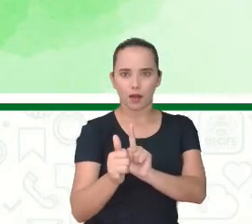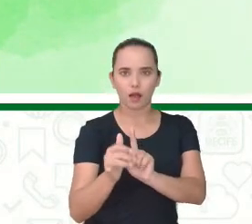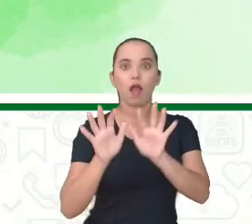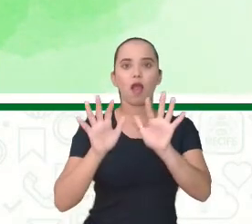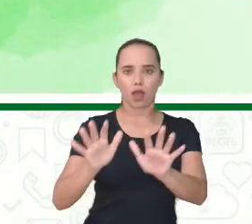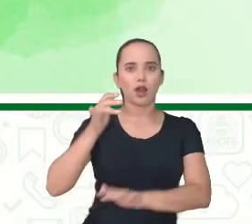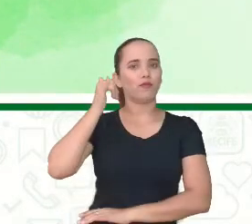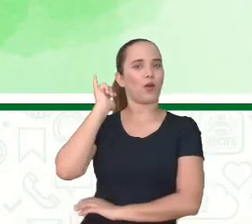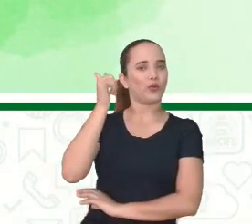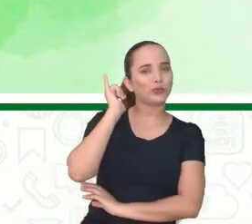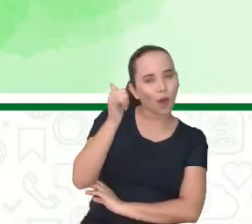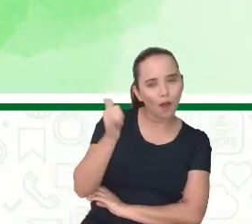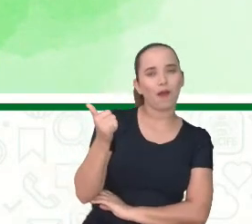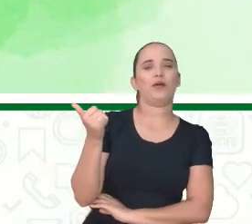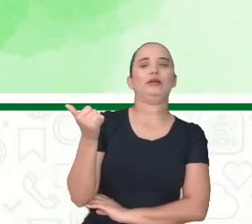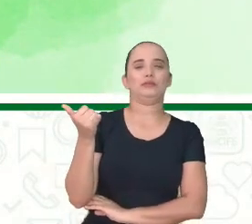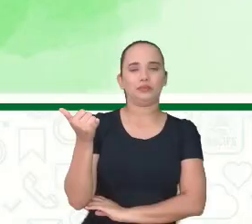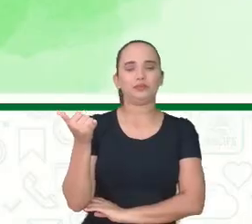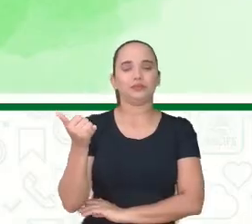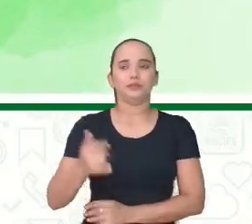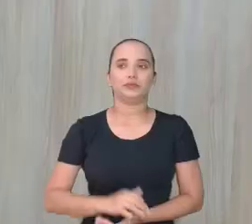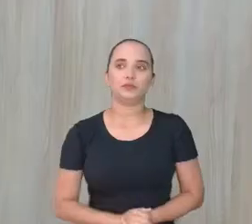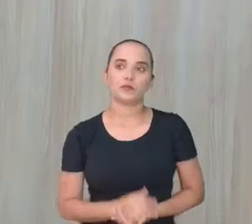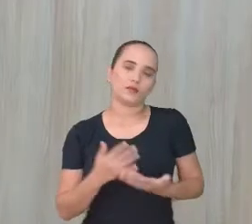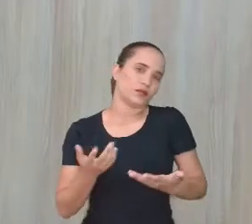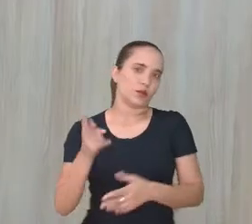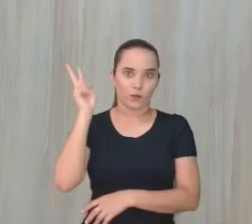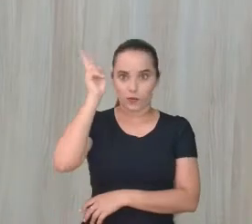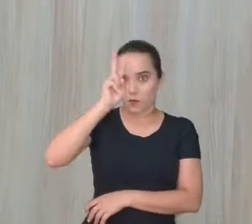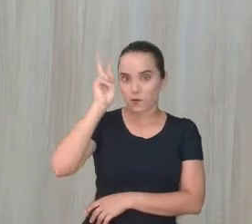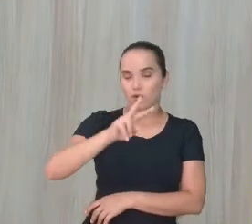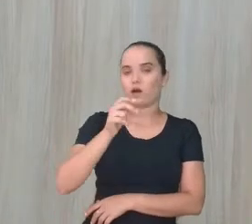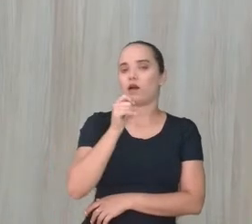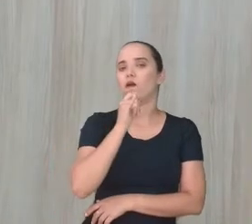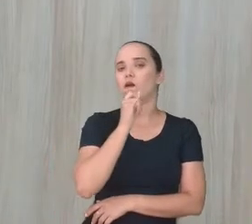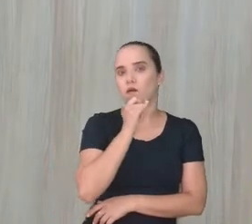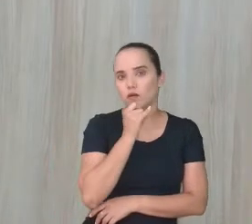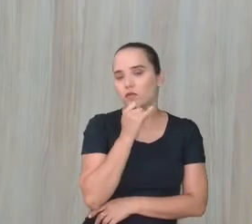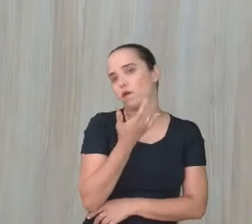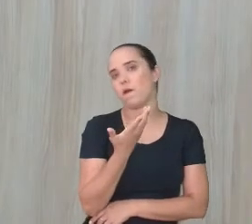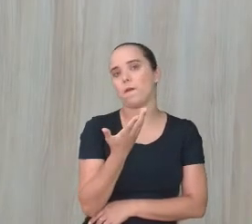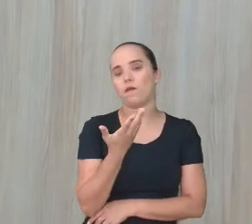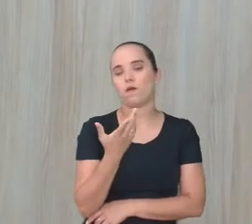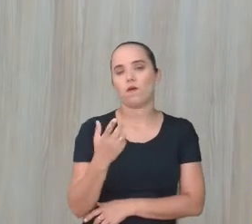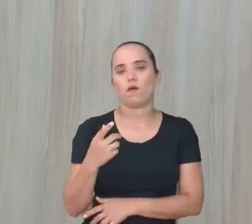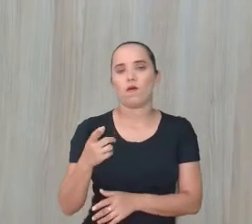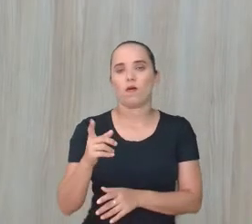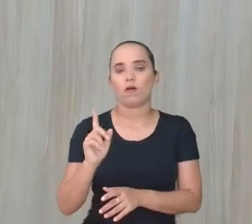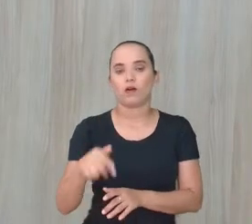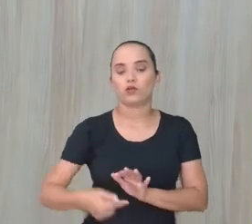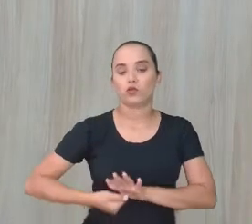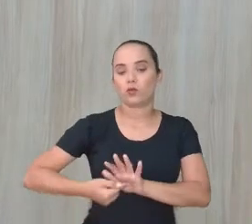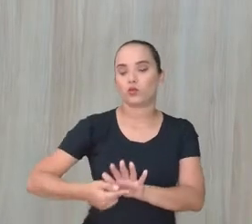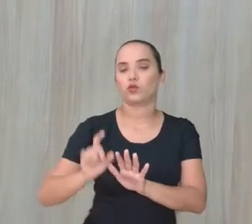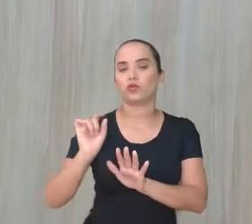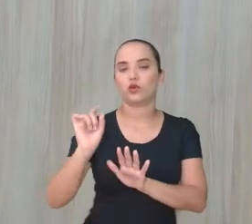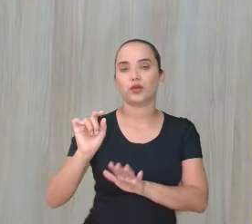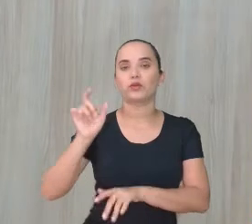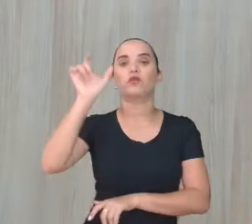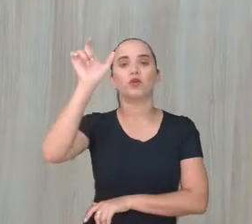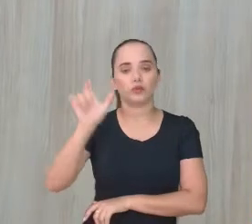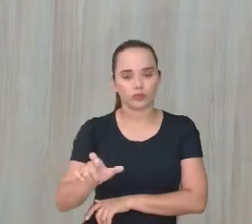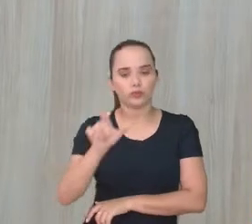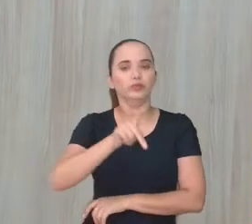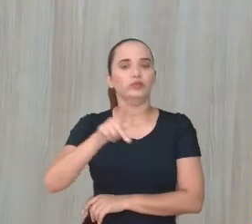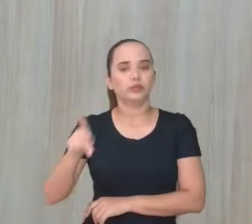a história. O exemplo que a gente trouxe para mostrarmos foi o professor